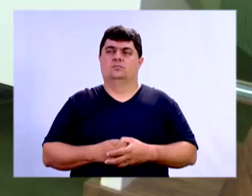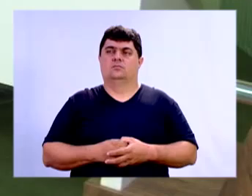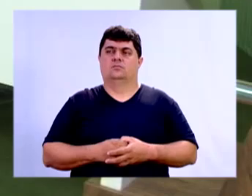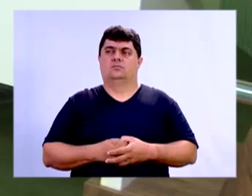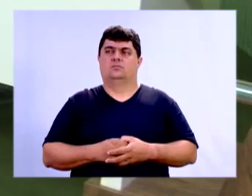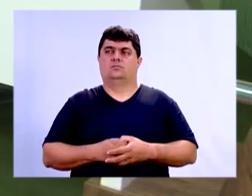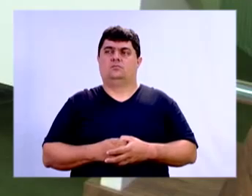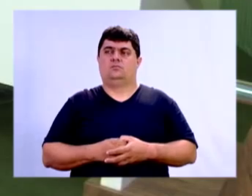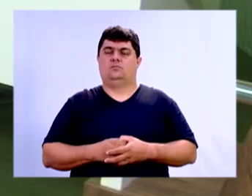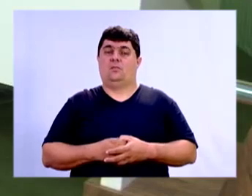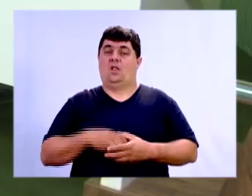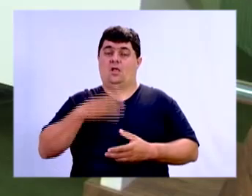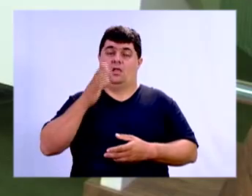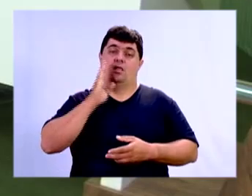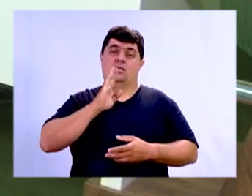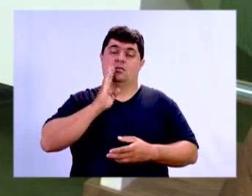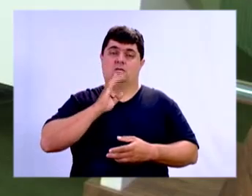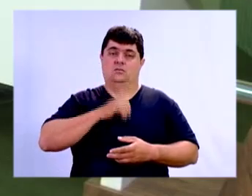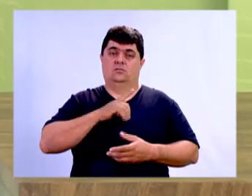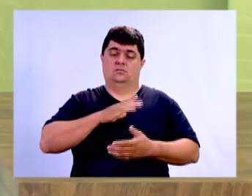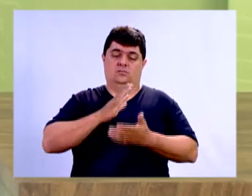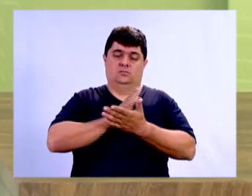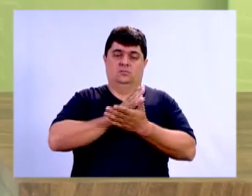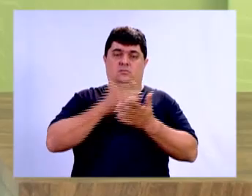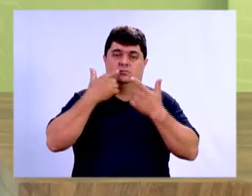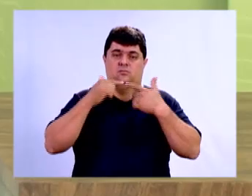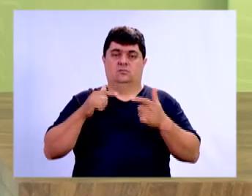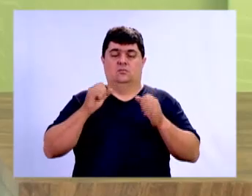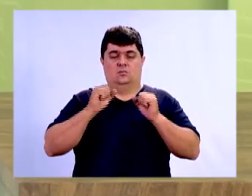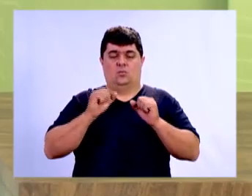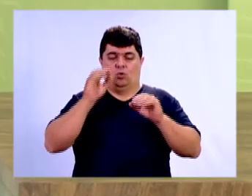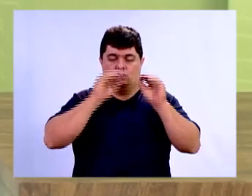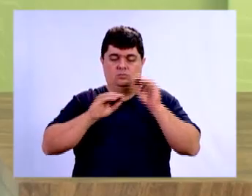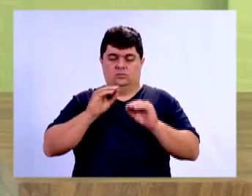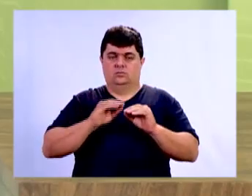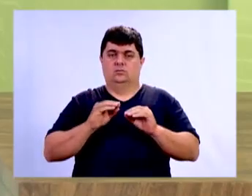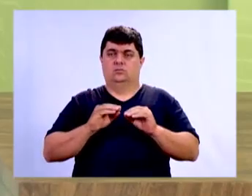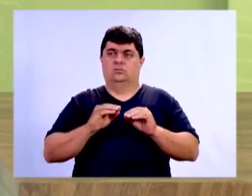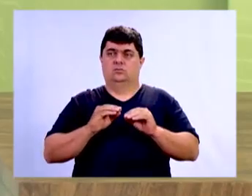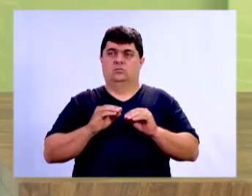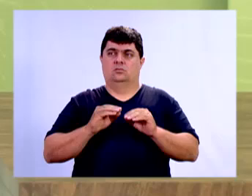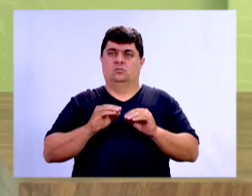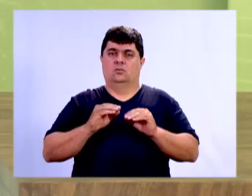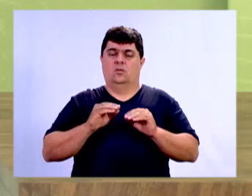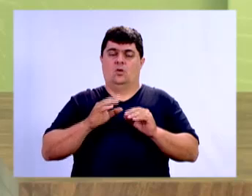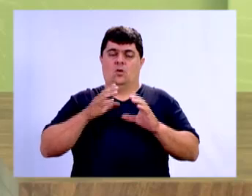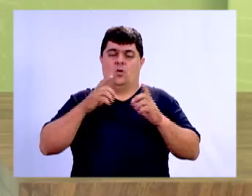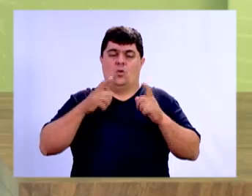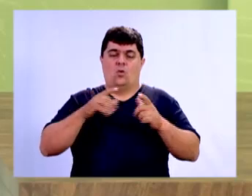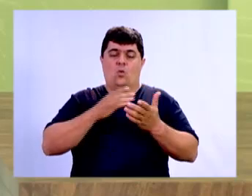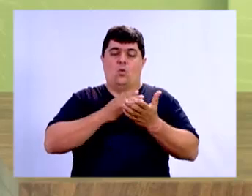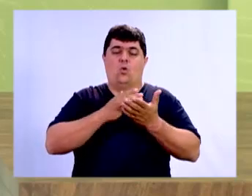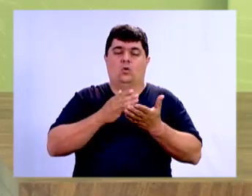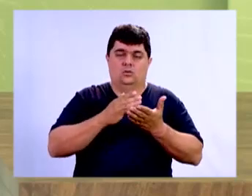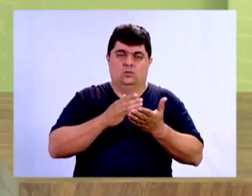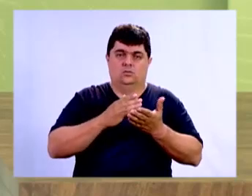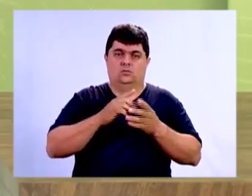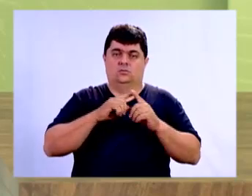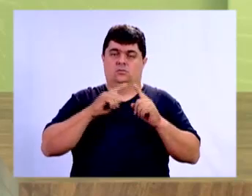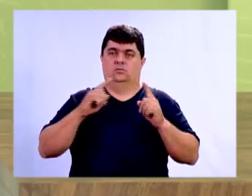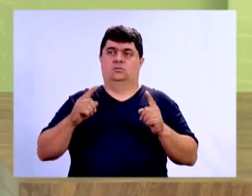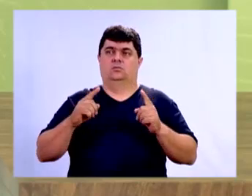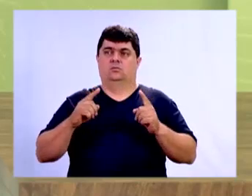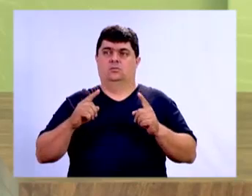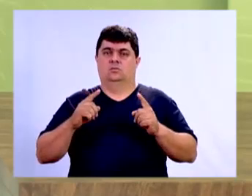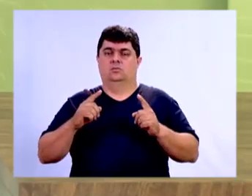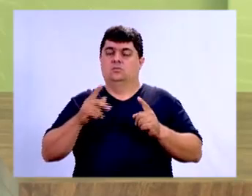interessante observar que há certas linguagens onde você pode especificar de onde o índice inicial. Mas é